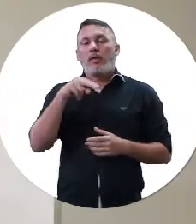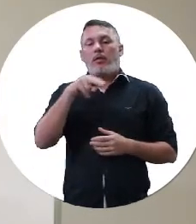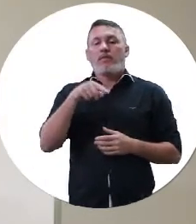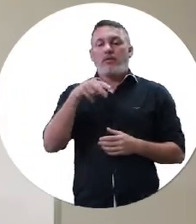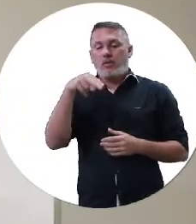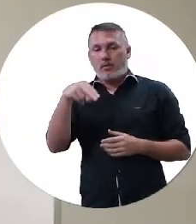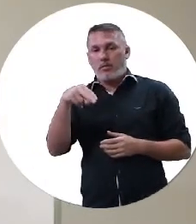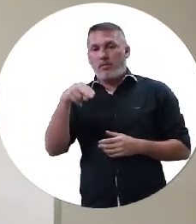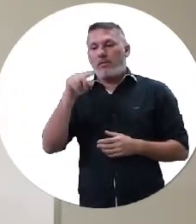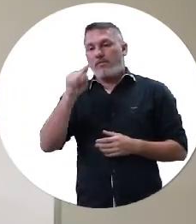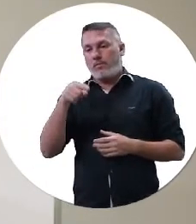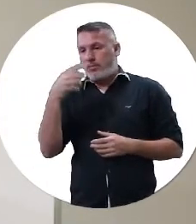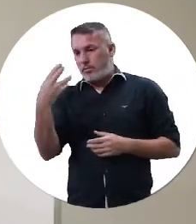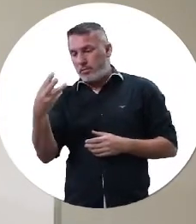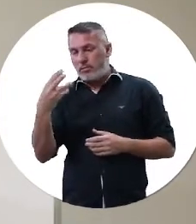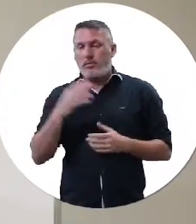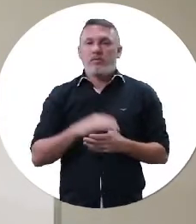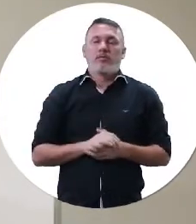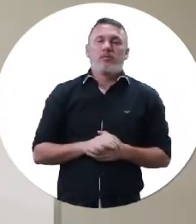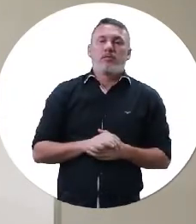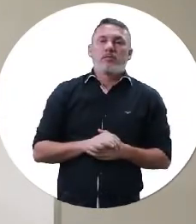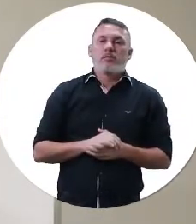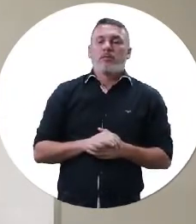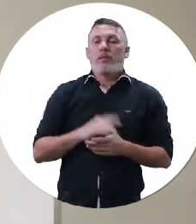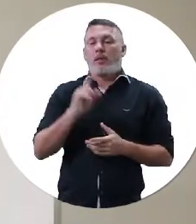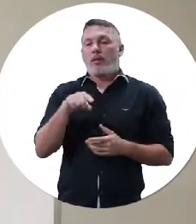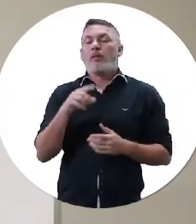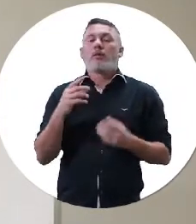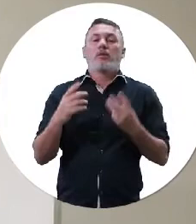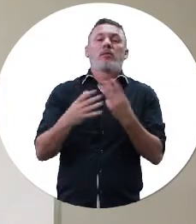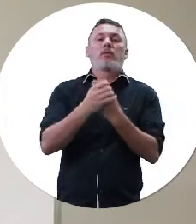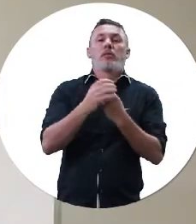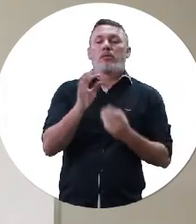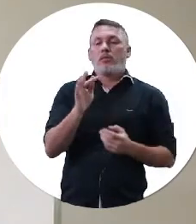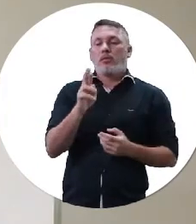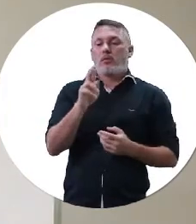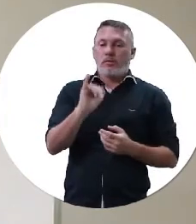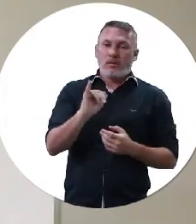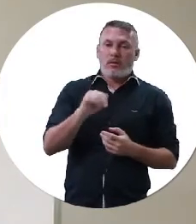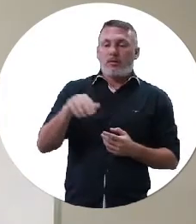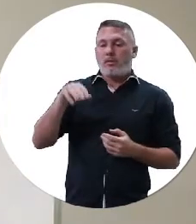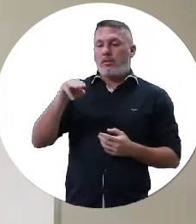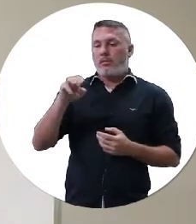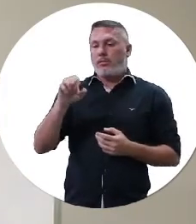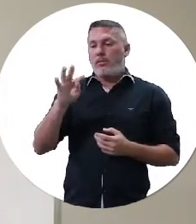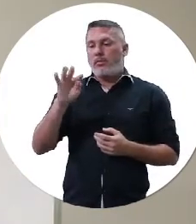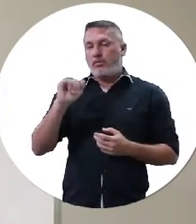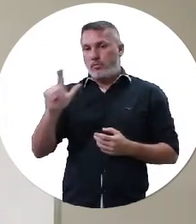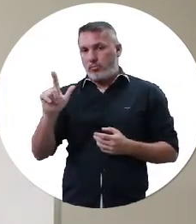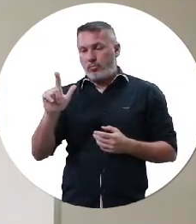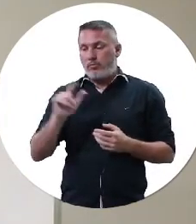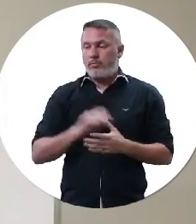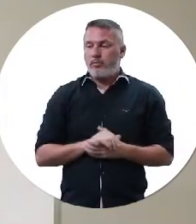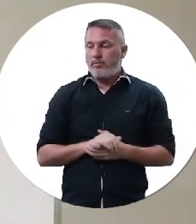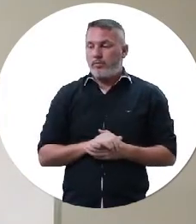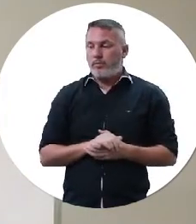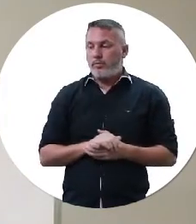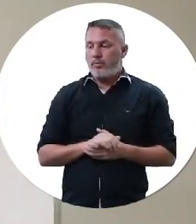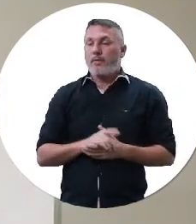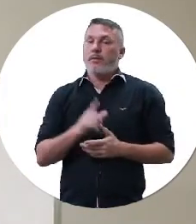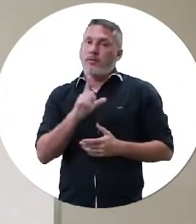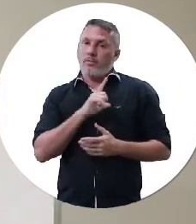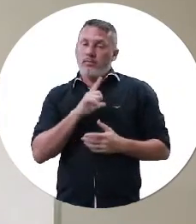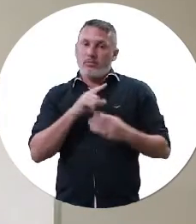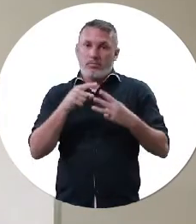Eu tenho 3 metils. Em quais carbonos eles estão ligados? Um está no carbono 3, a cadeia principal,